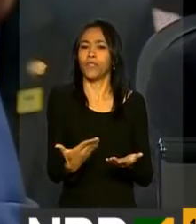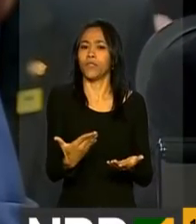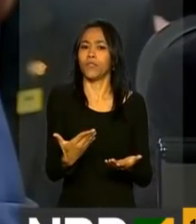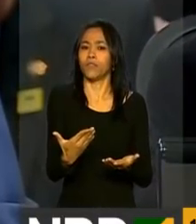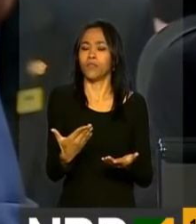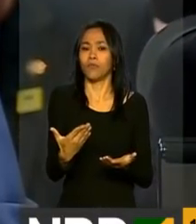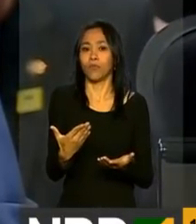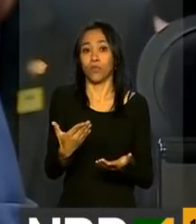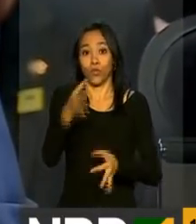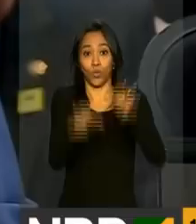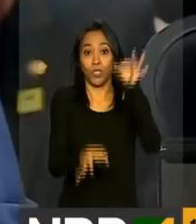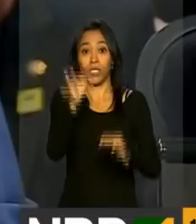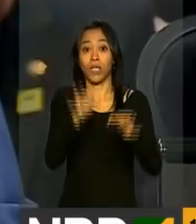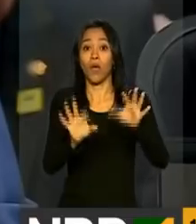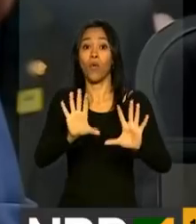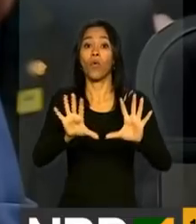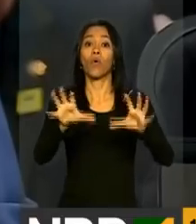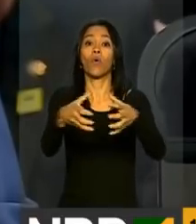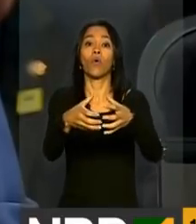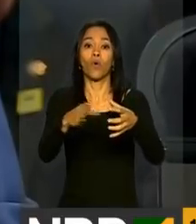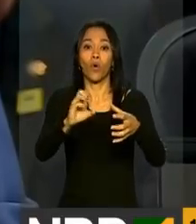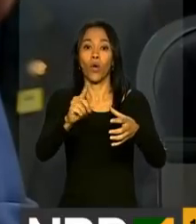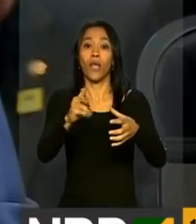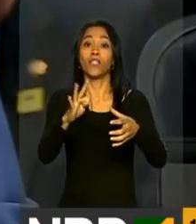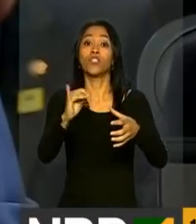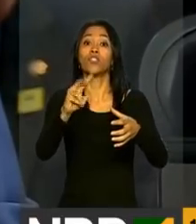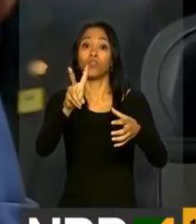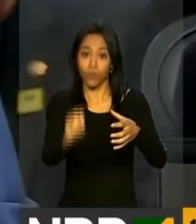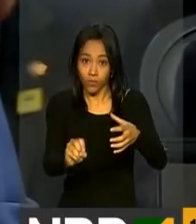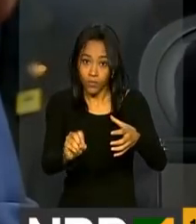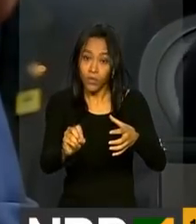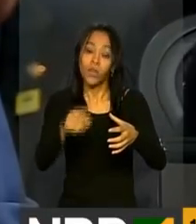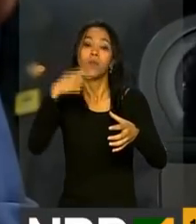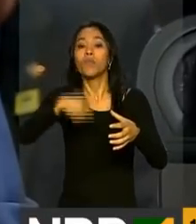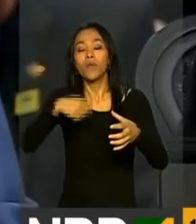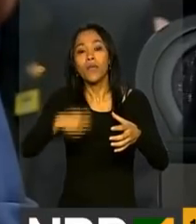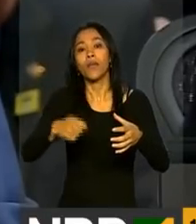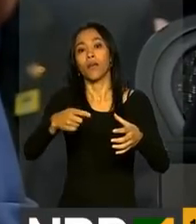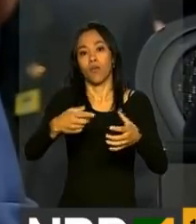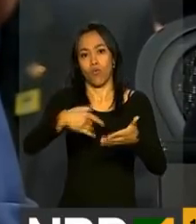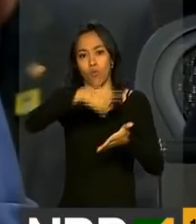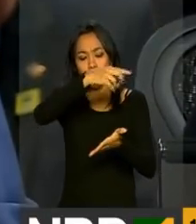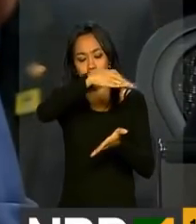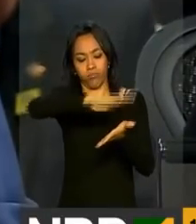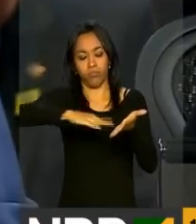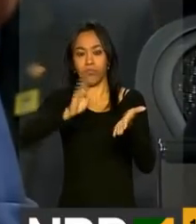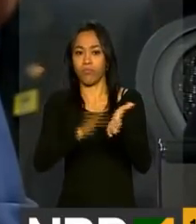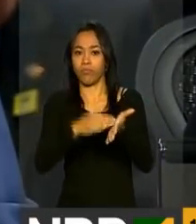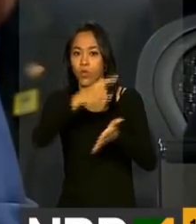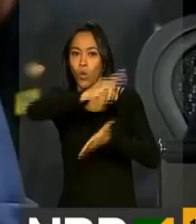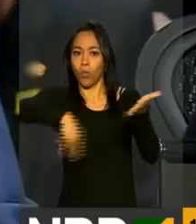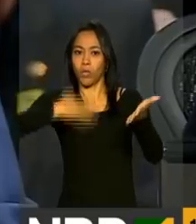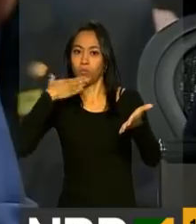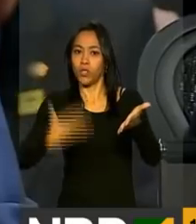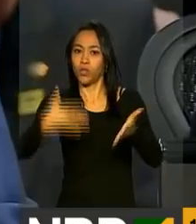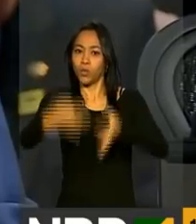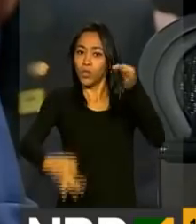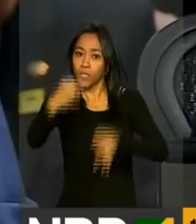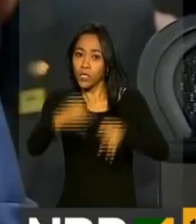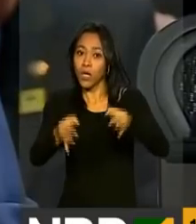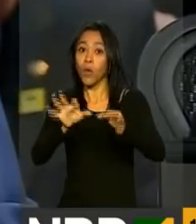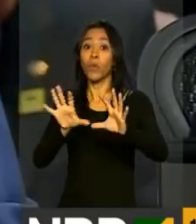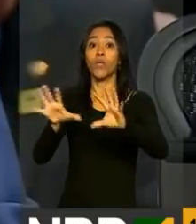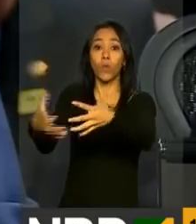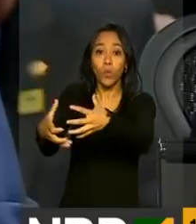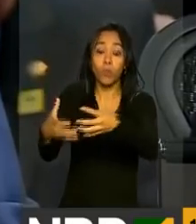coletivo em que certas regiões são alcançadas por um mandado judicial de natureza coletiva então eu